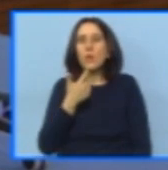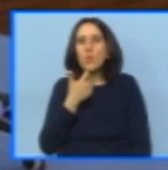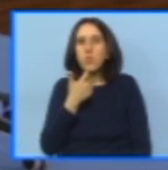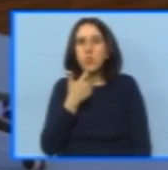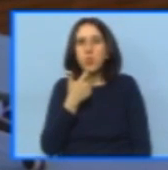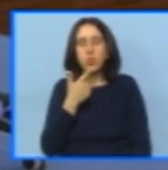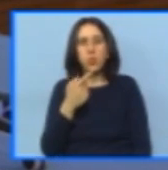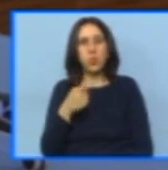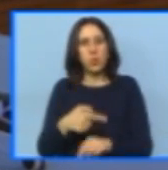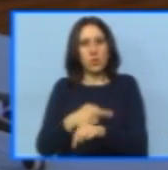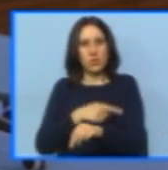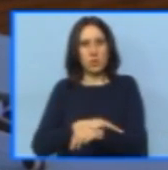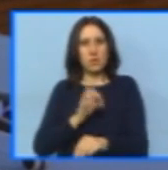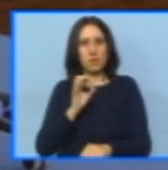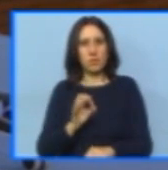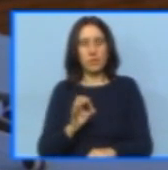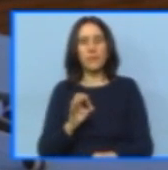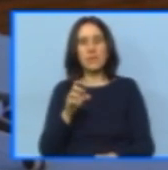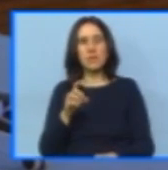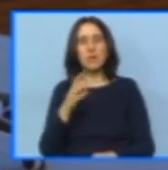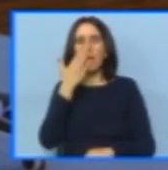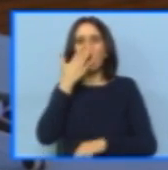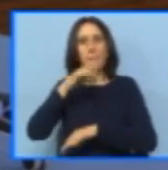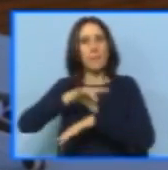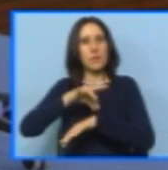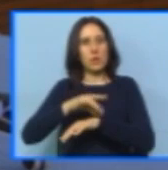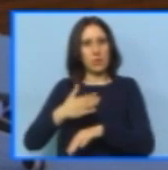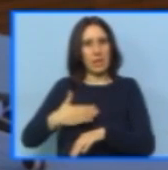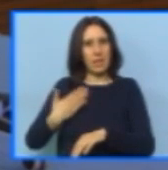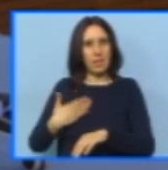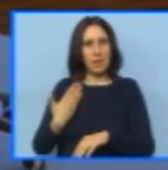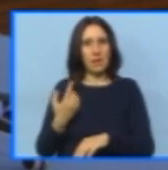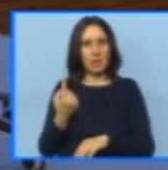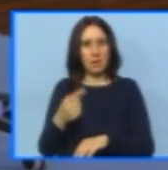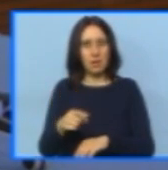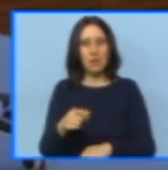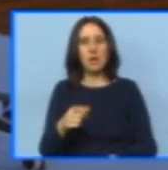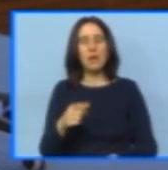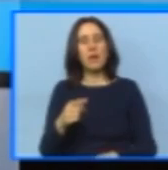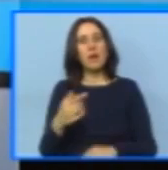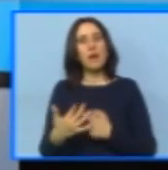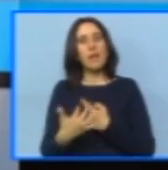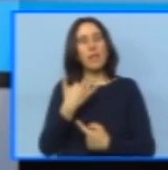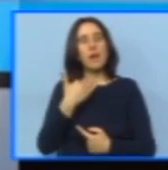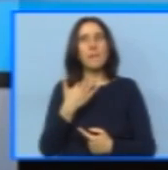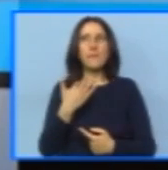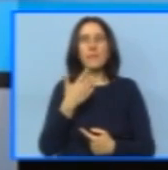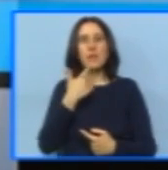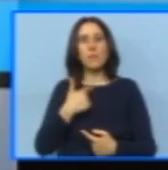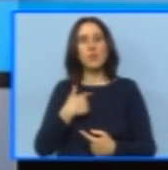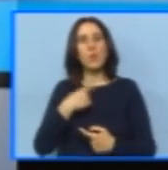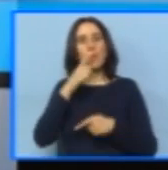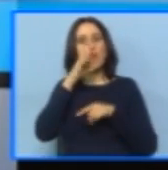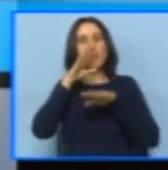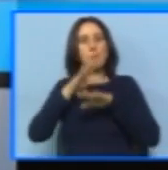quando este medo se torna patológico, tem um efeito, digamos, suspensivo. A pessoa ou